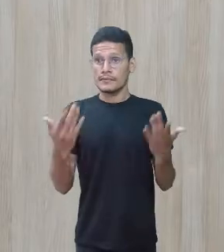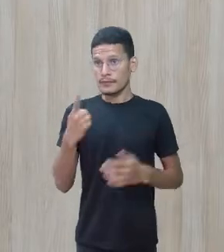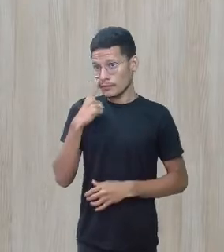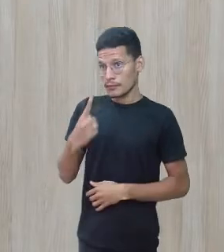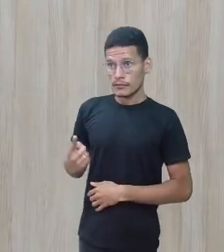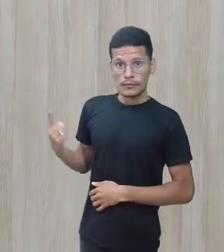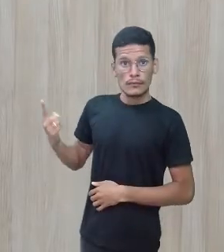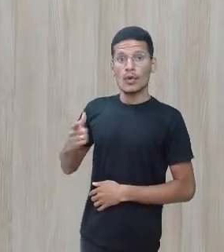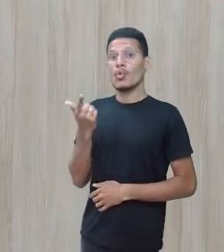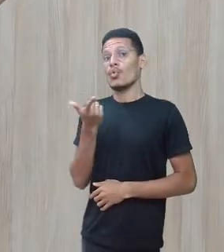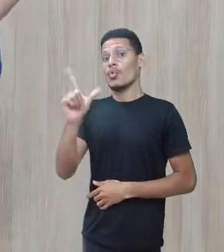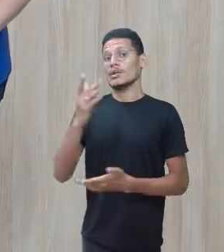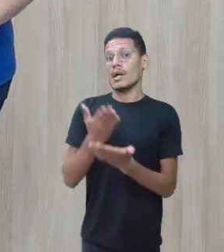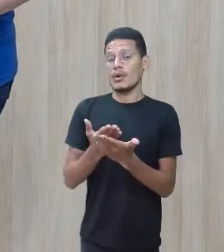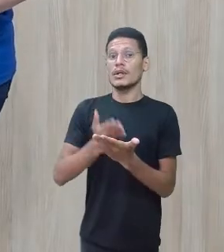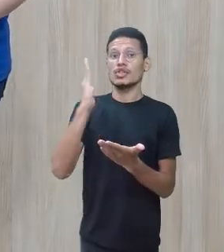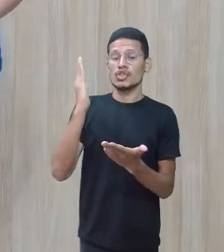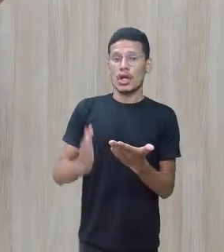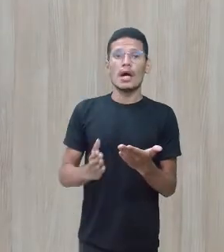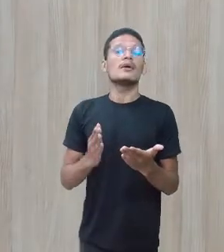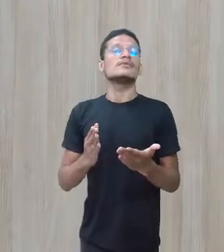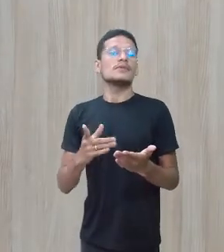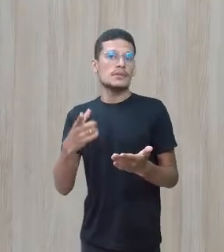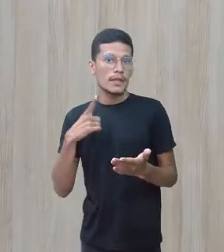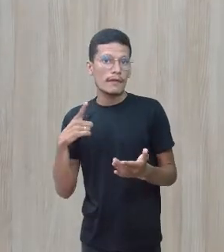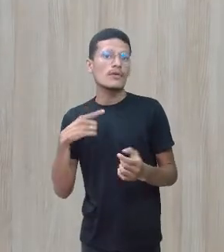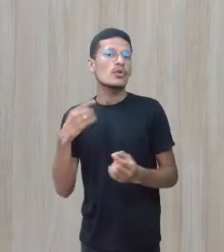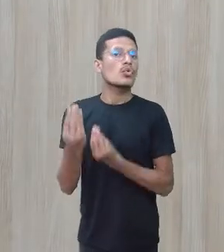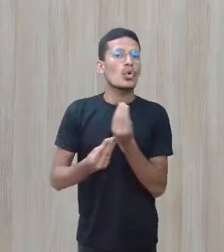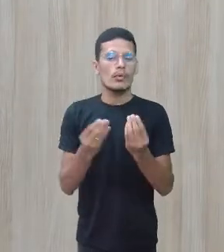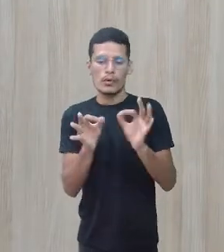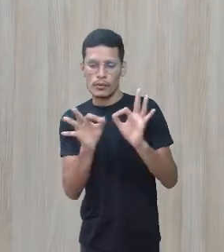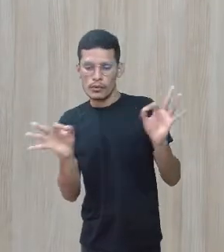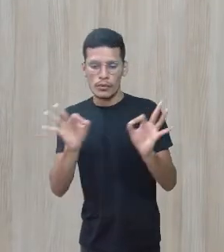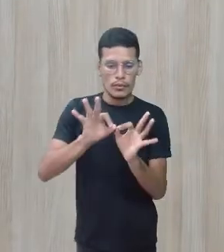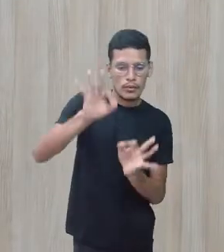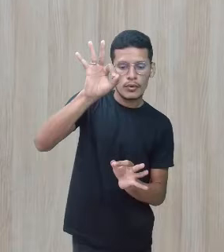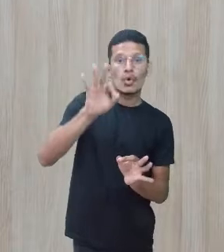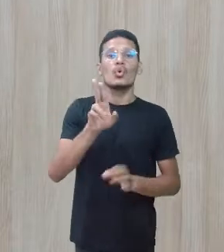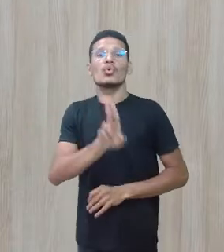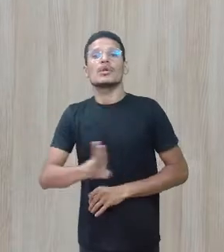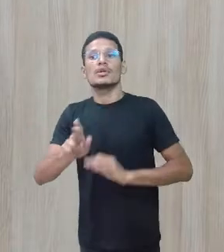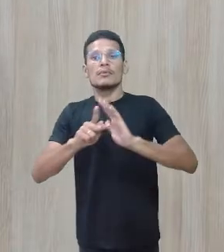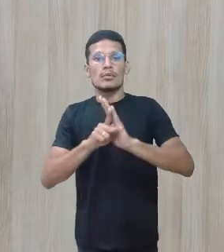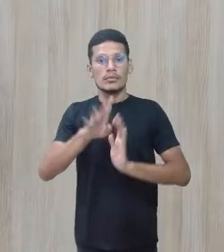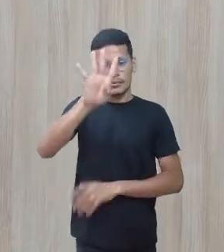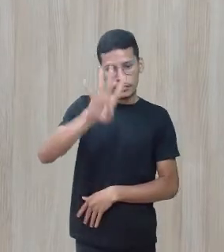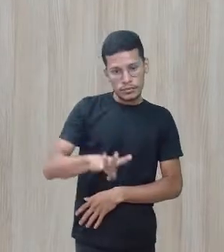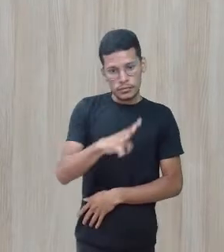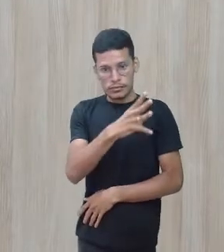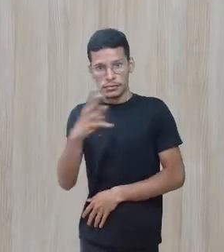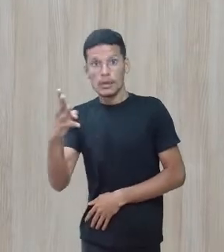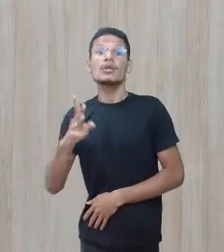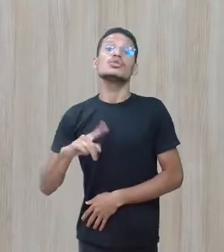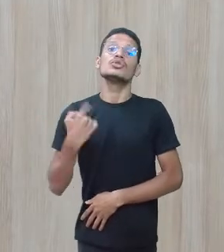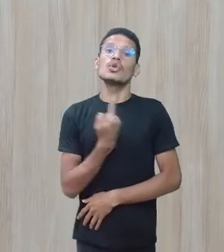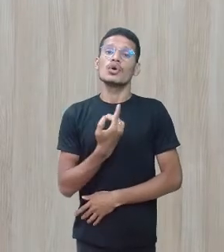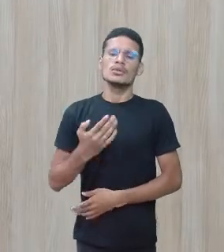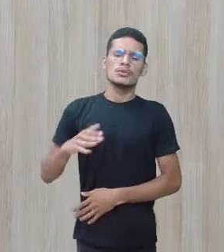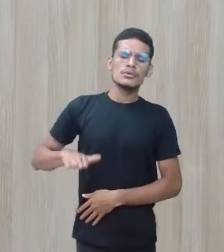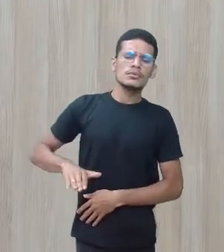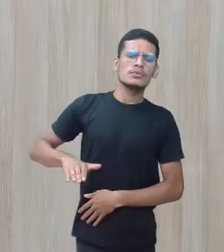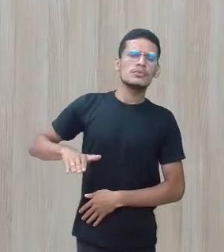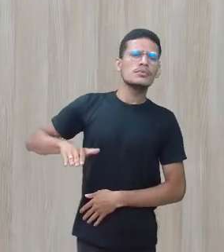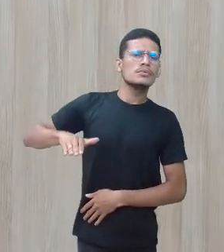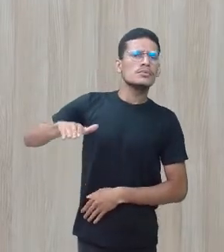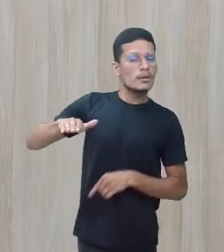ó, em uma outra aula, a gente já viu como realizar ampliação e redução utilizando a malha quadriculada, né? Desde pequenininho, vocês devem ter